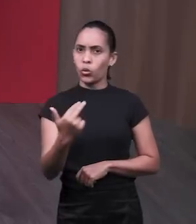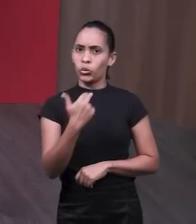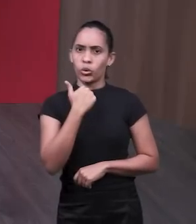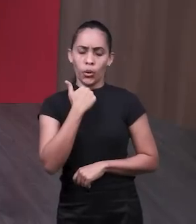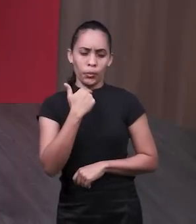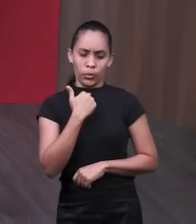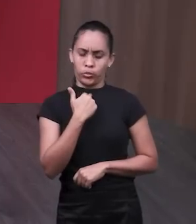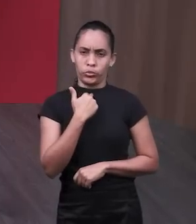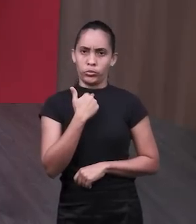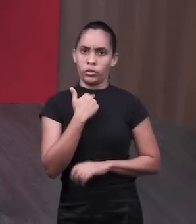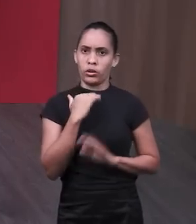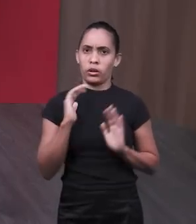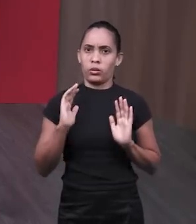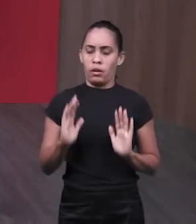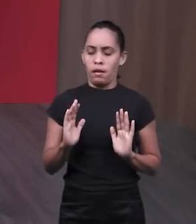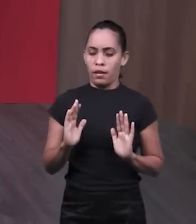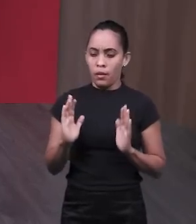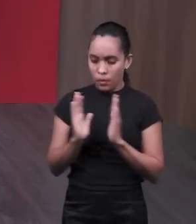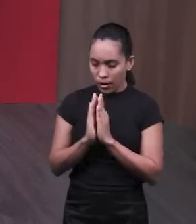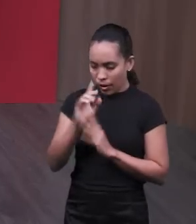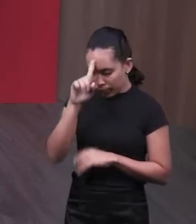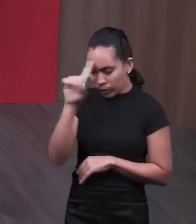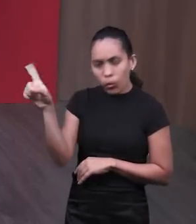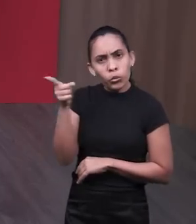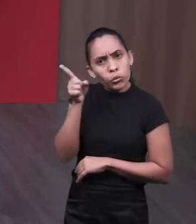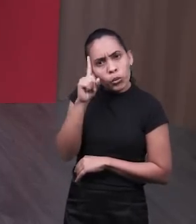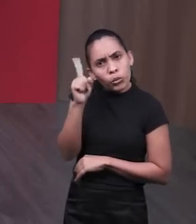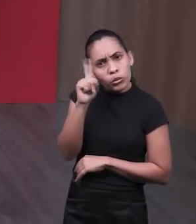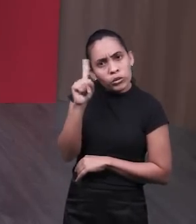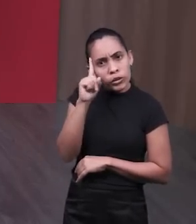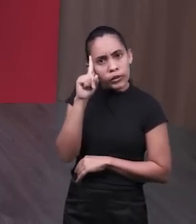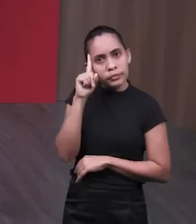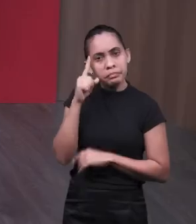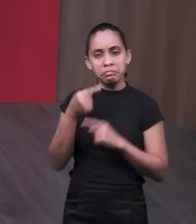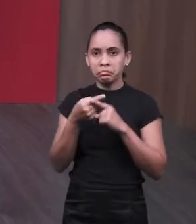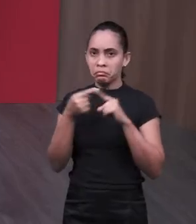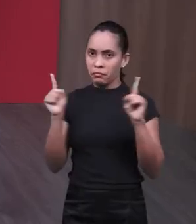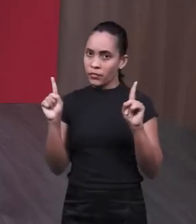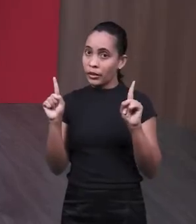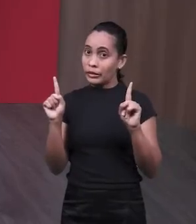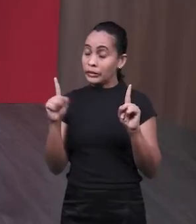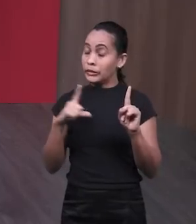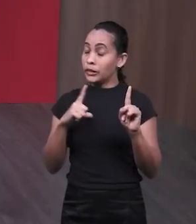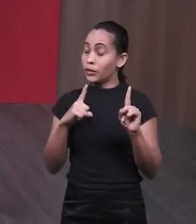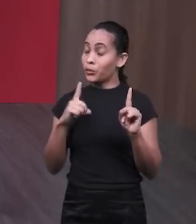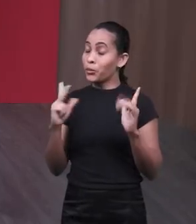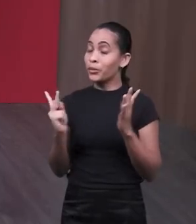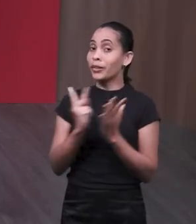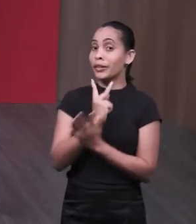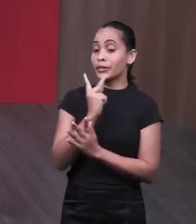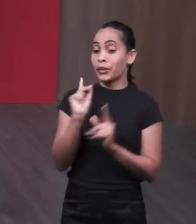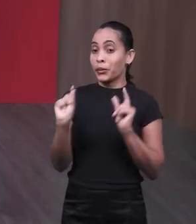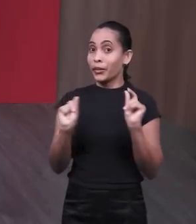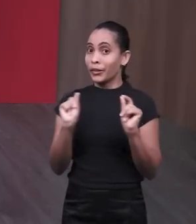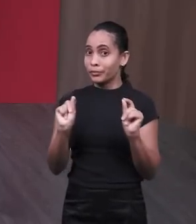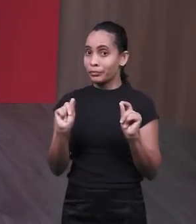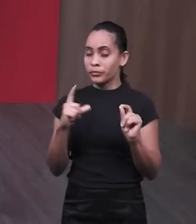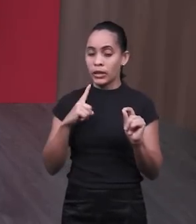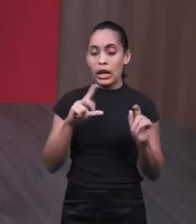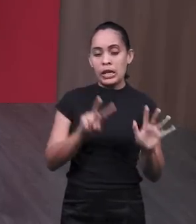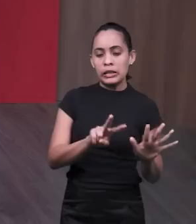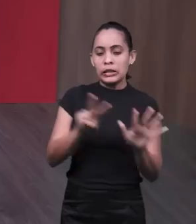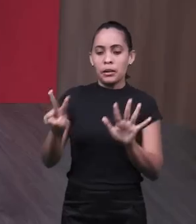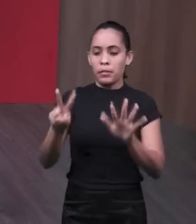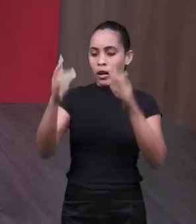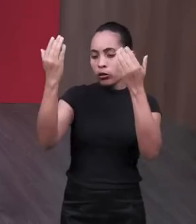posso deixar de buscar o Senhor, tenho que buscá-lo todos os dias. Por outro lado, existem fases da vida. Há